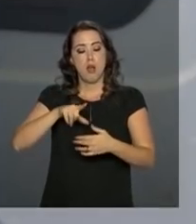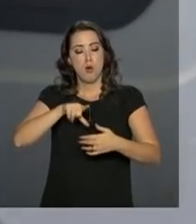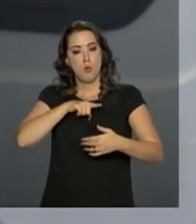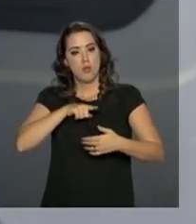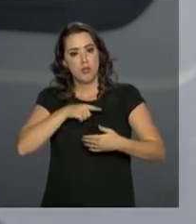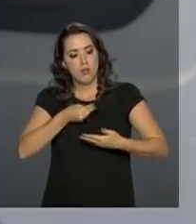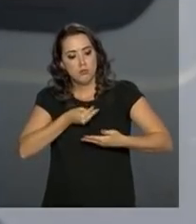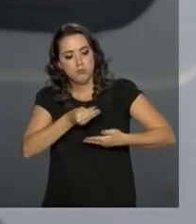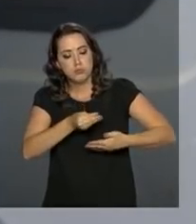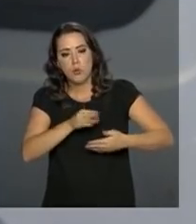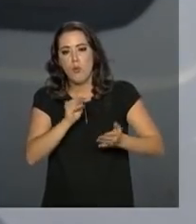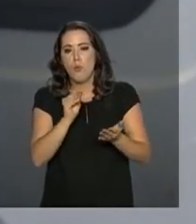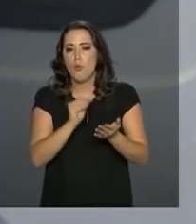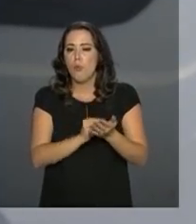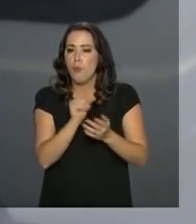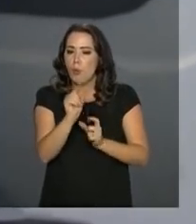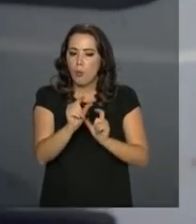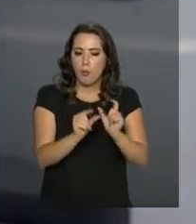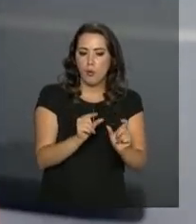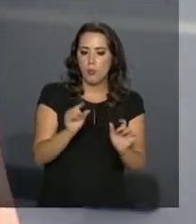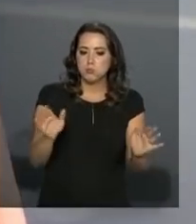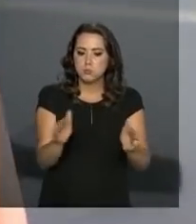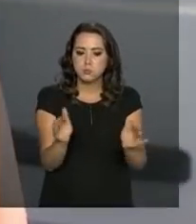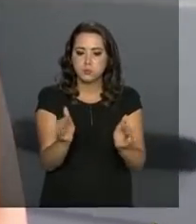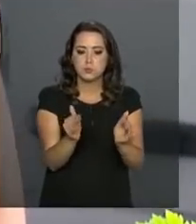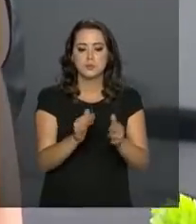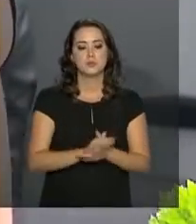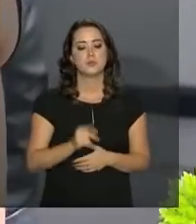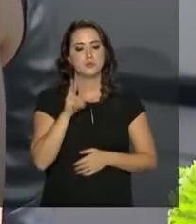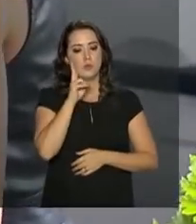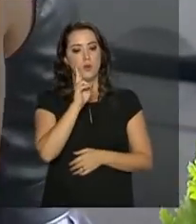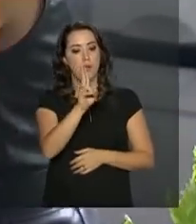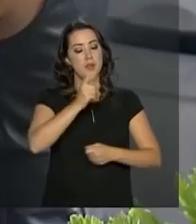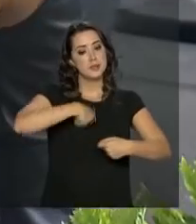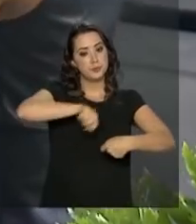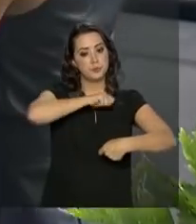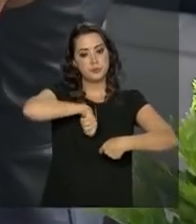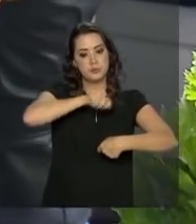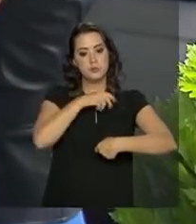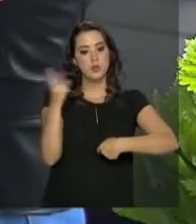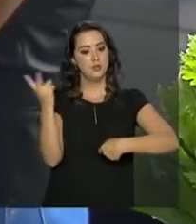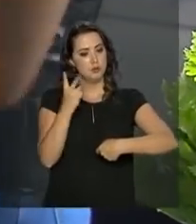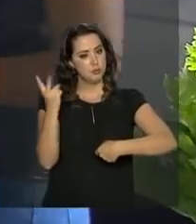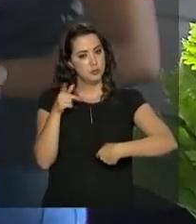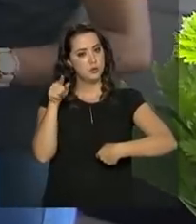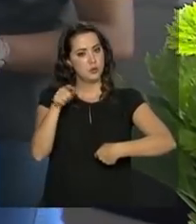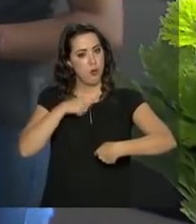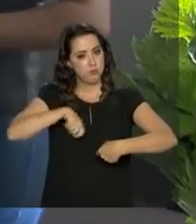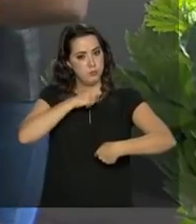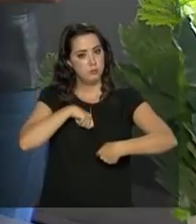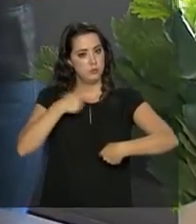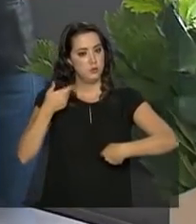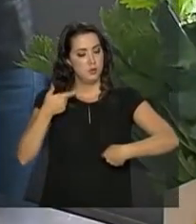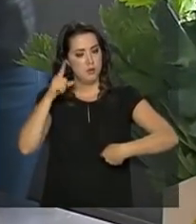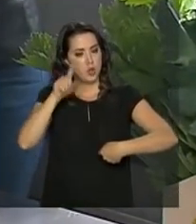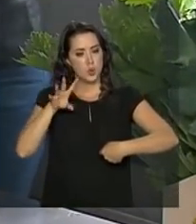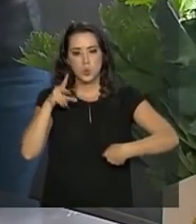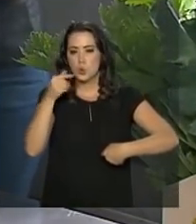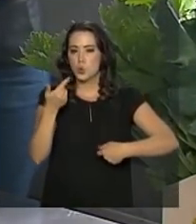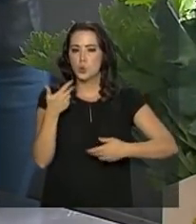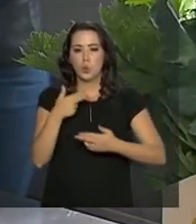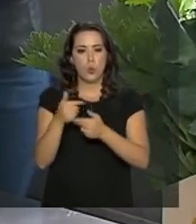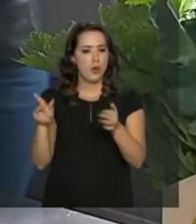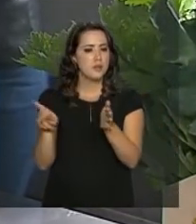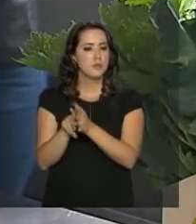isso mesmo, usar as sobras. E dá só uma olhada nessa receita aqui, feita pelos chefes Fábio Marques e Fernando Souza. Tudo